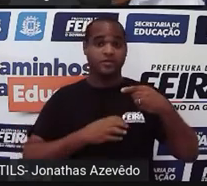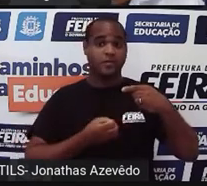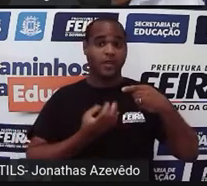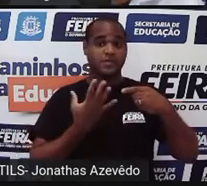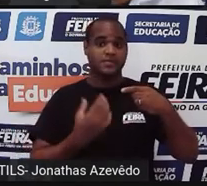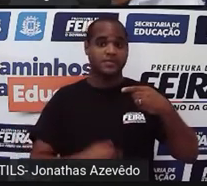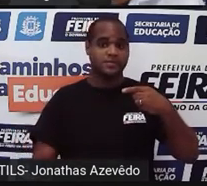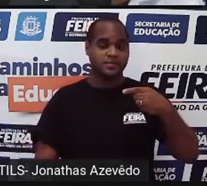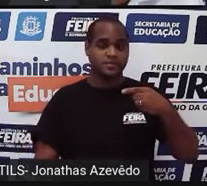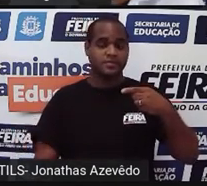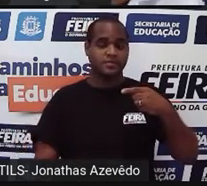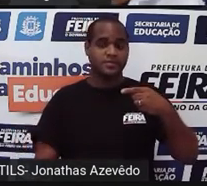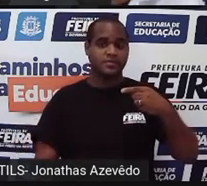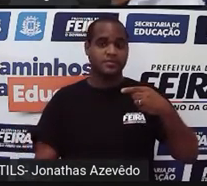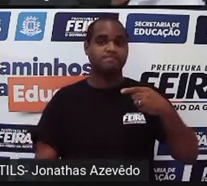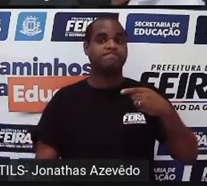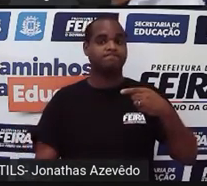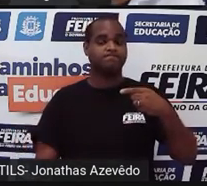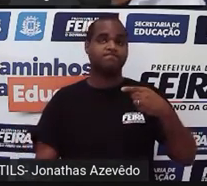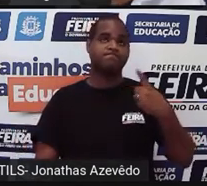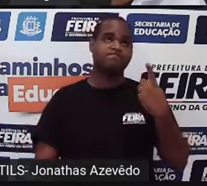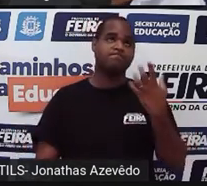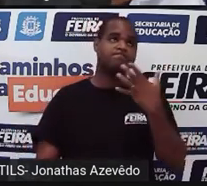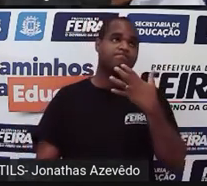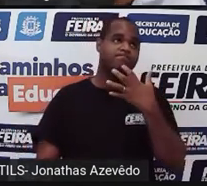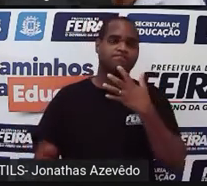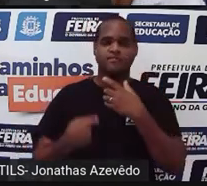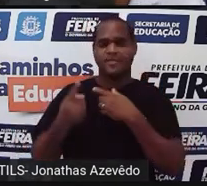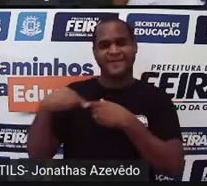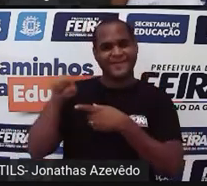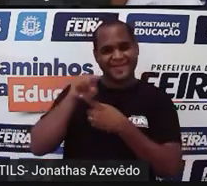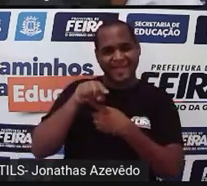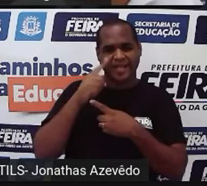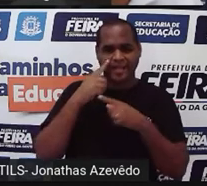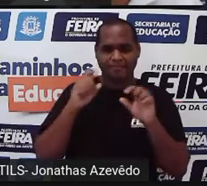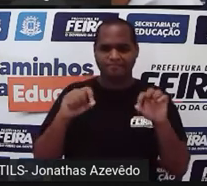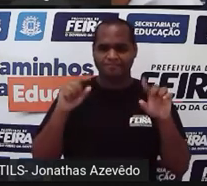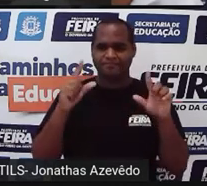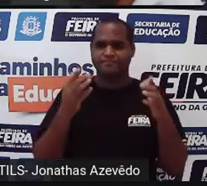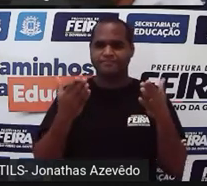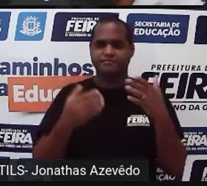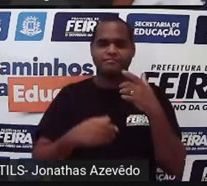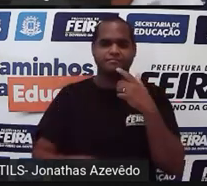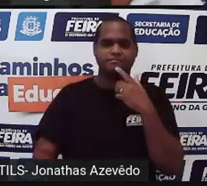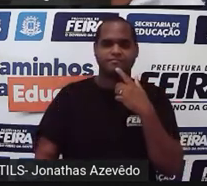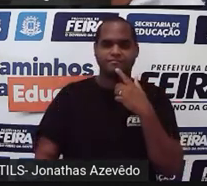português? Ah, professor, volta na tela ali rapidinho, vou voltar.